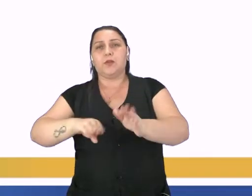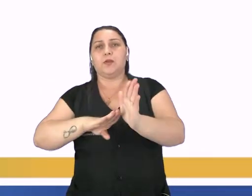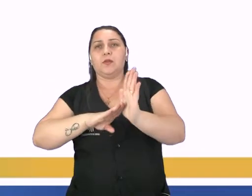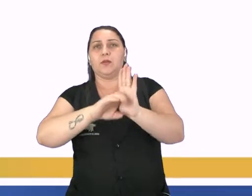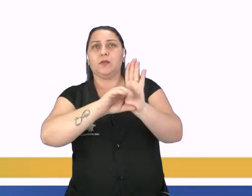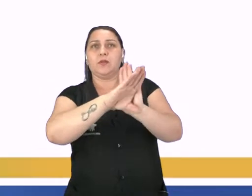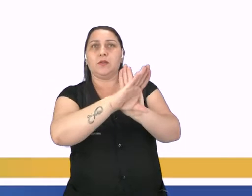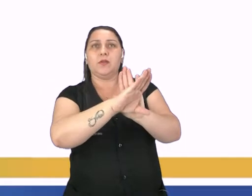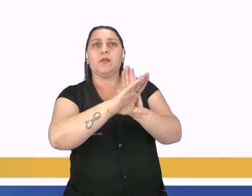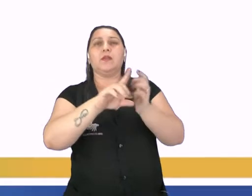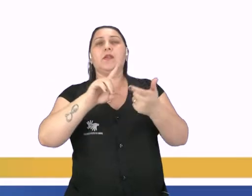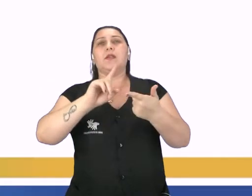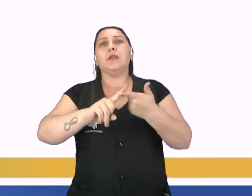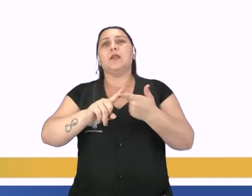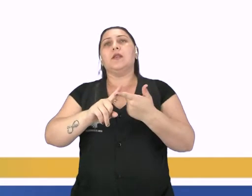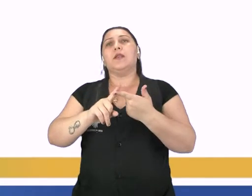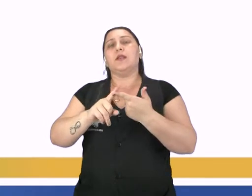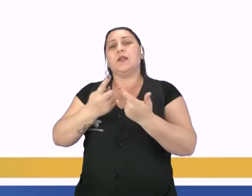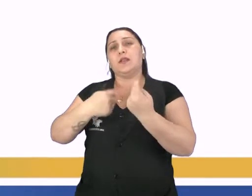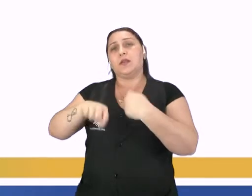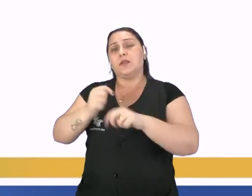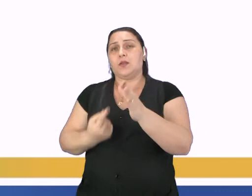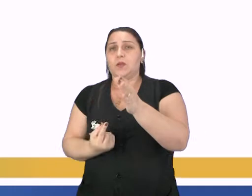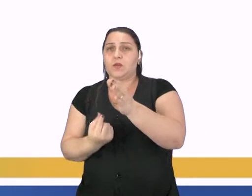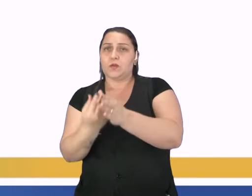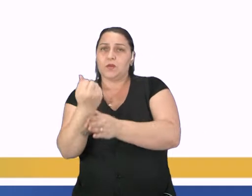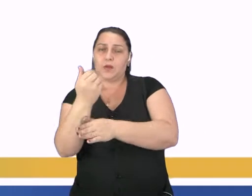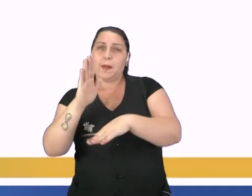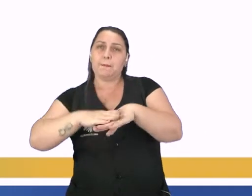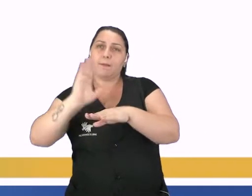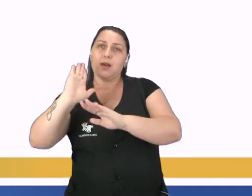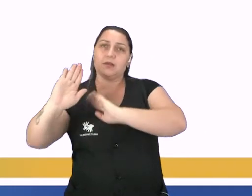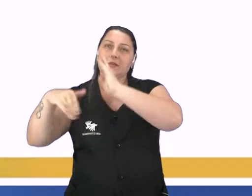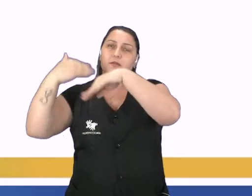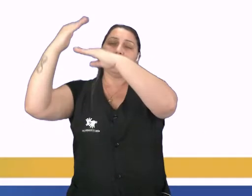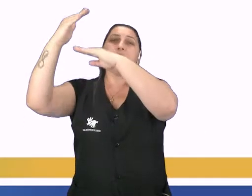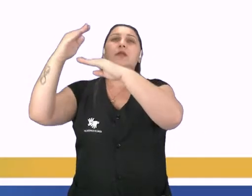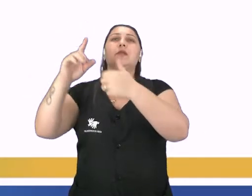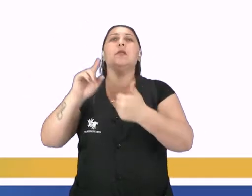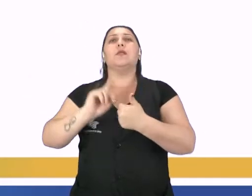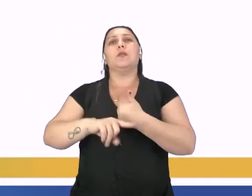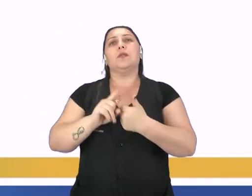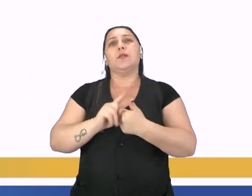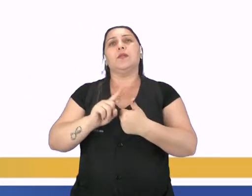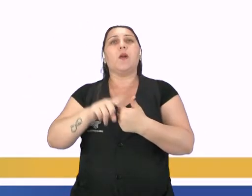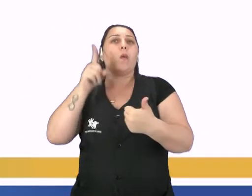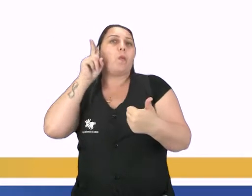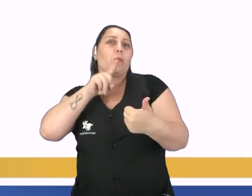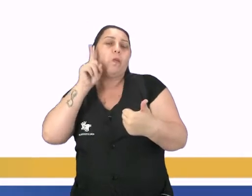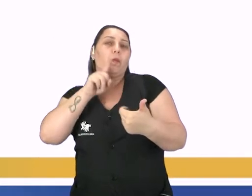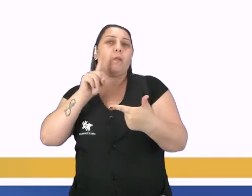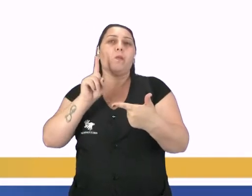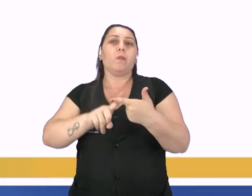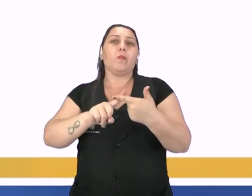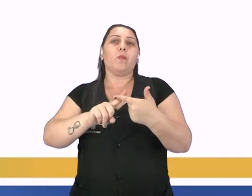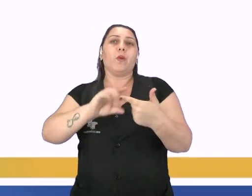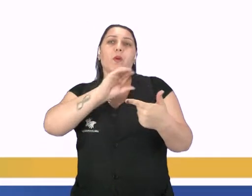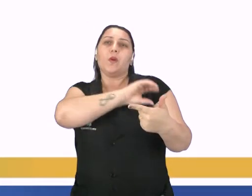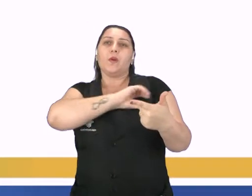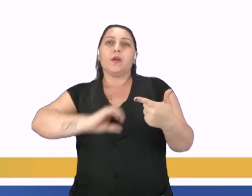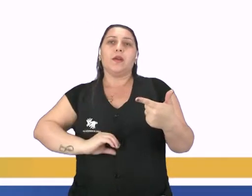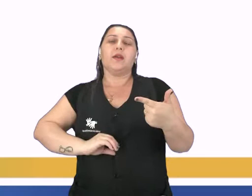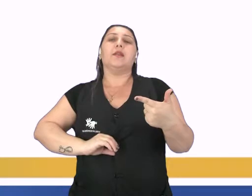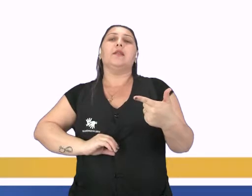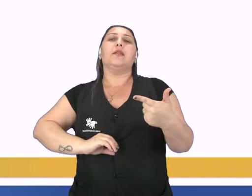Nova York foram as economias capitalistas mais desenvolvidas, dentre elas os Estados Unidos, o Canadá, a